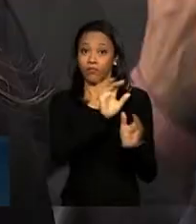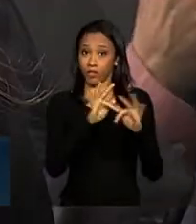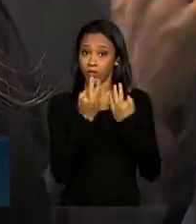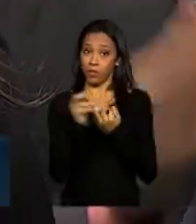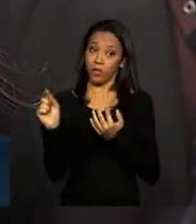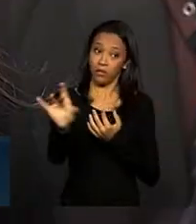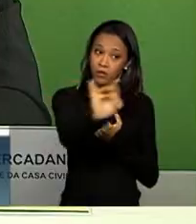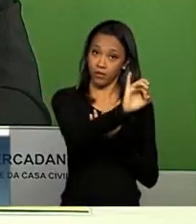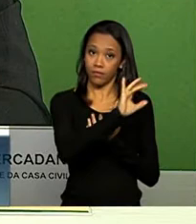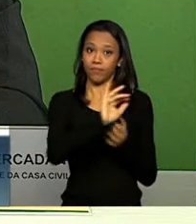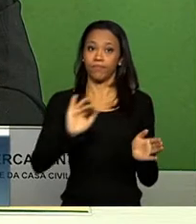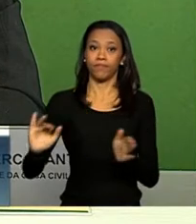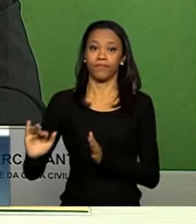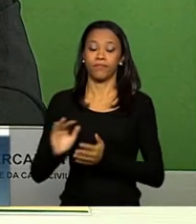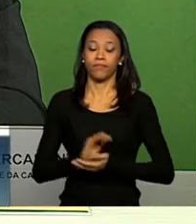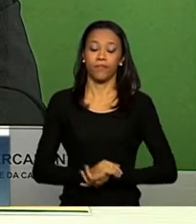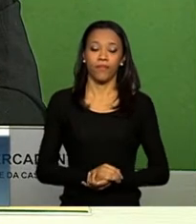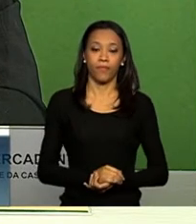Oi?